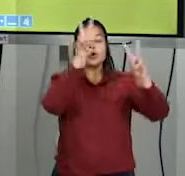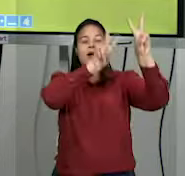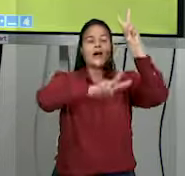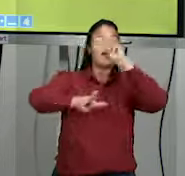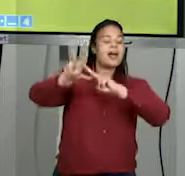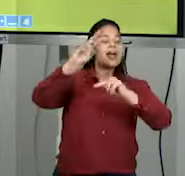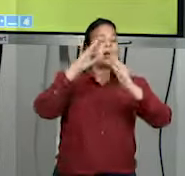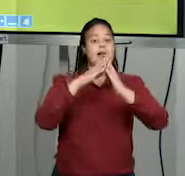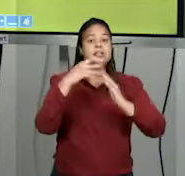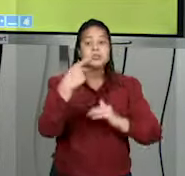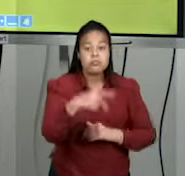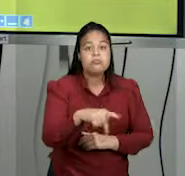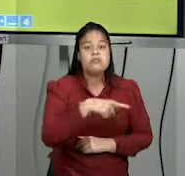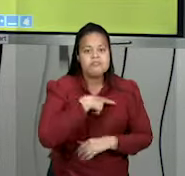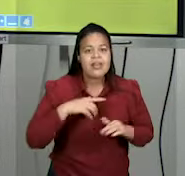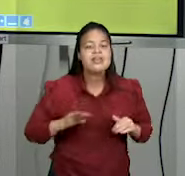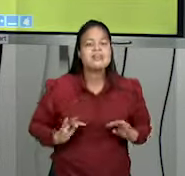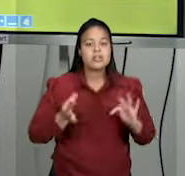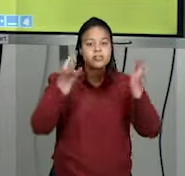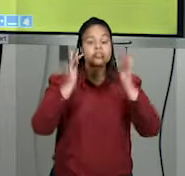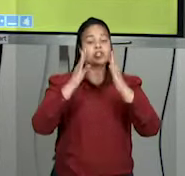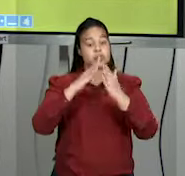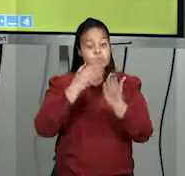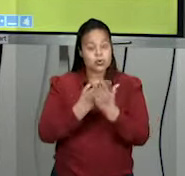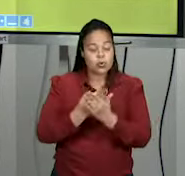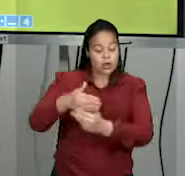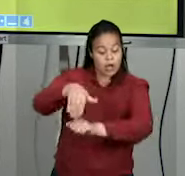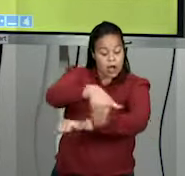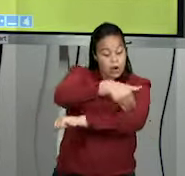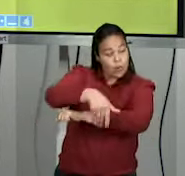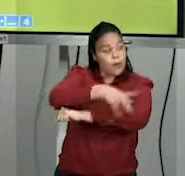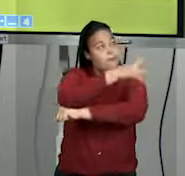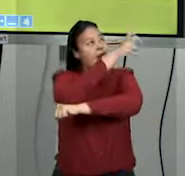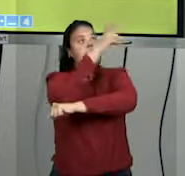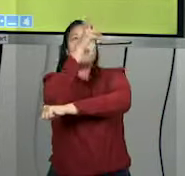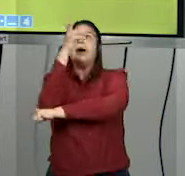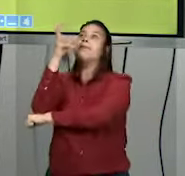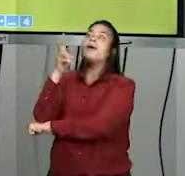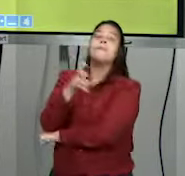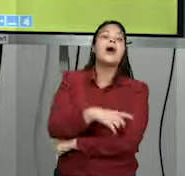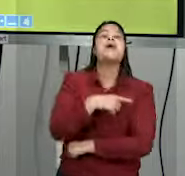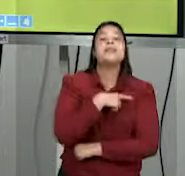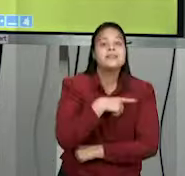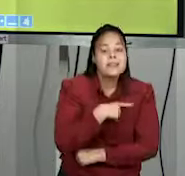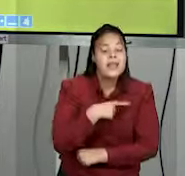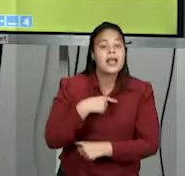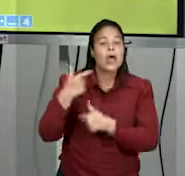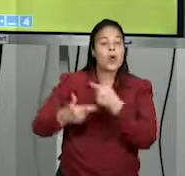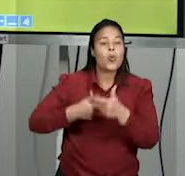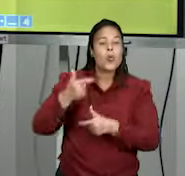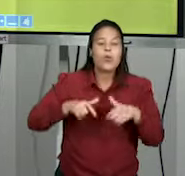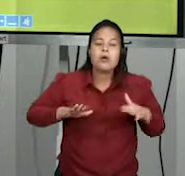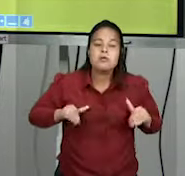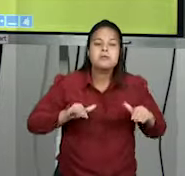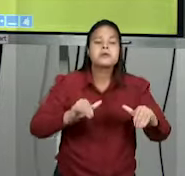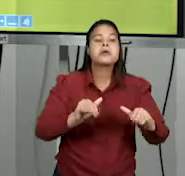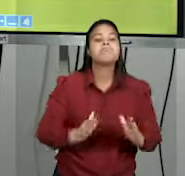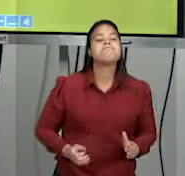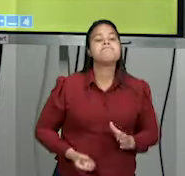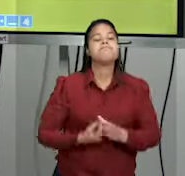sua casa, na sua escola, na rua, nós temos tecnologia envolvida na produção e na construção das